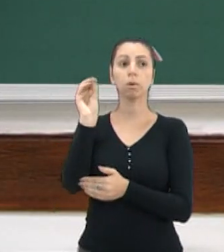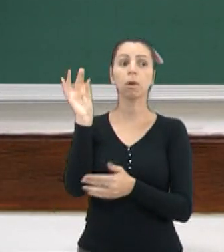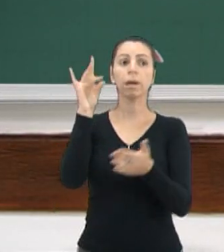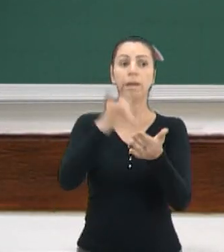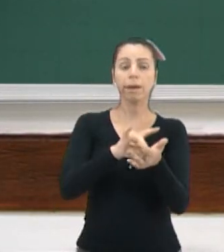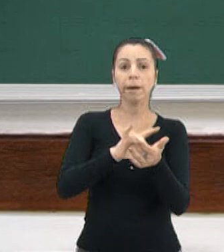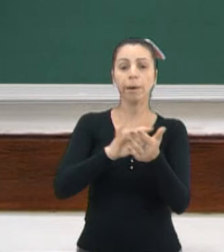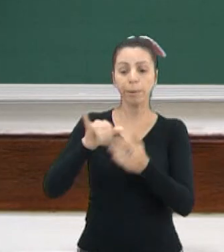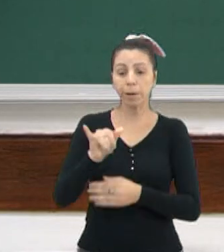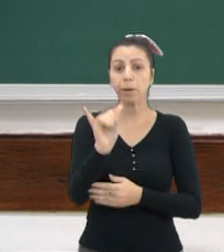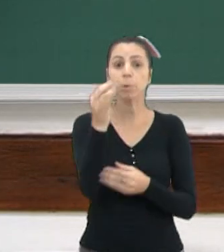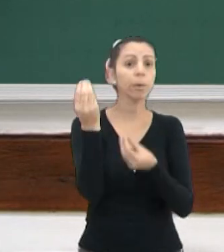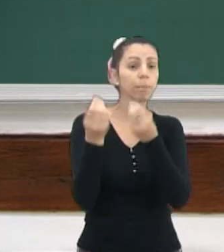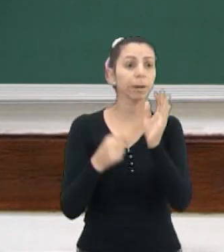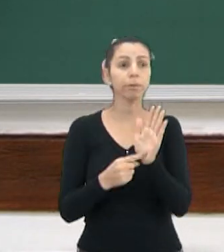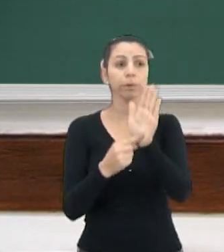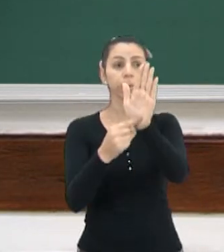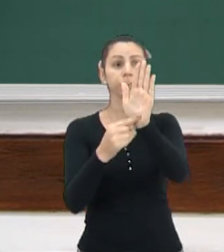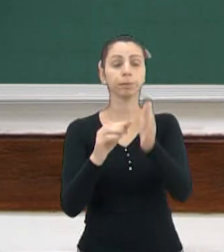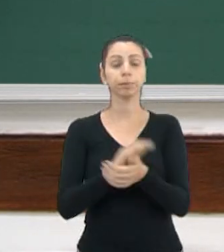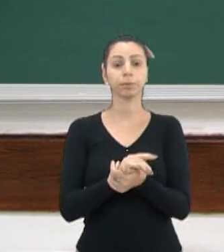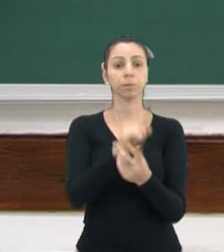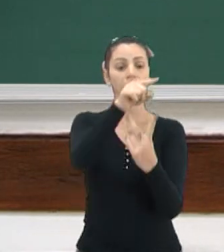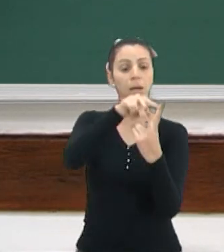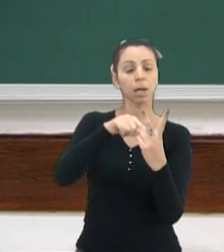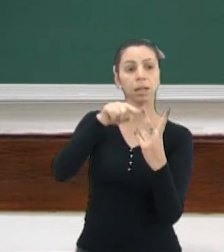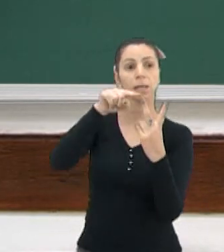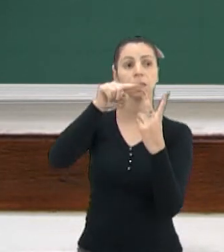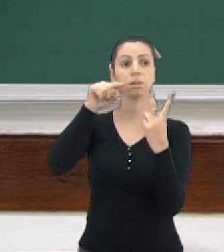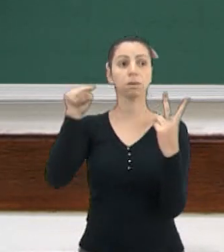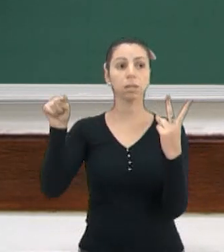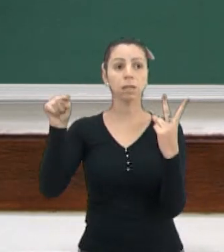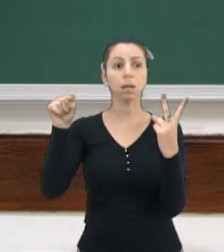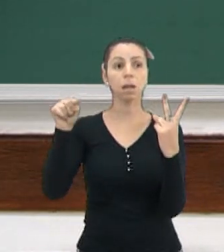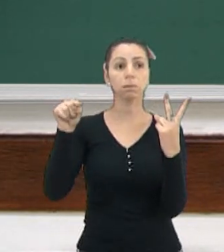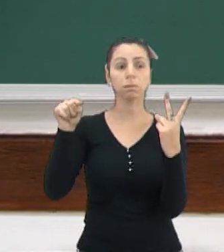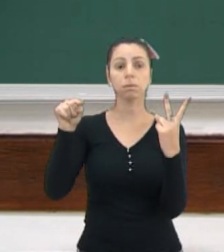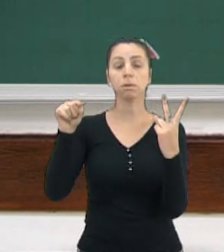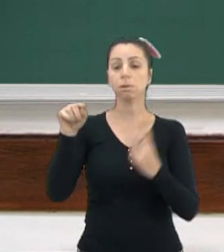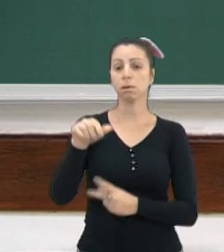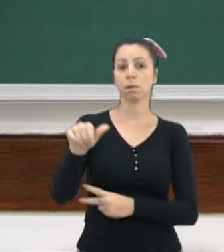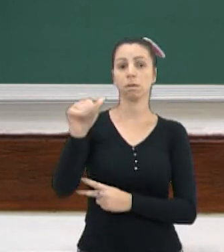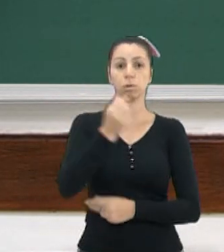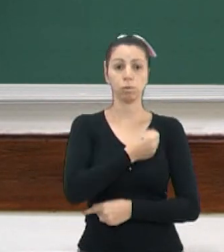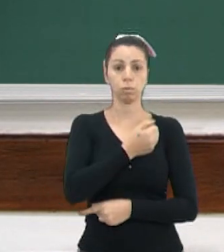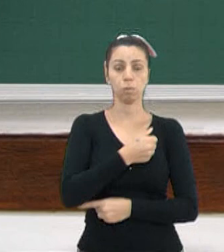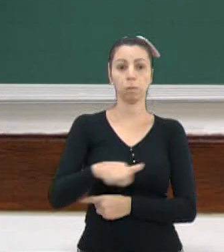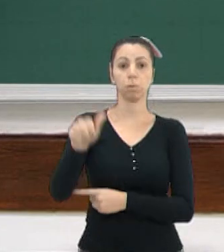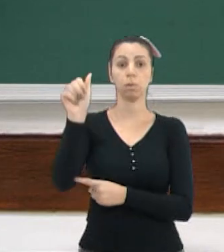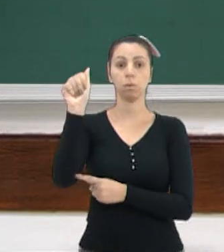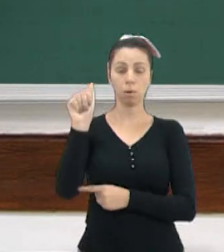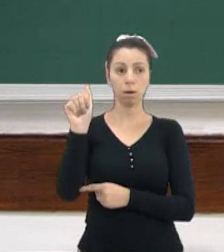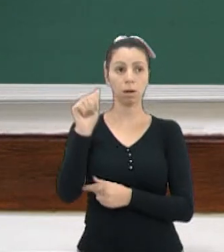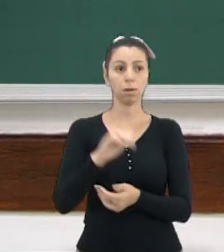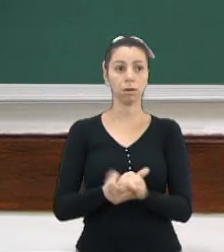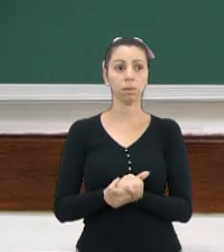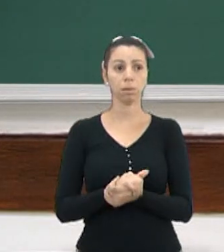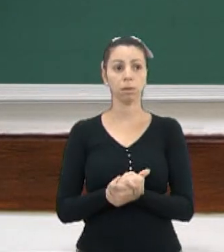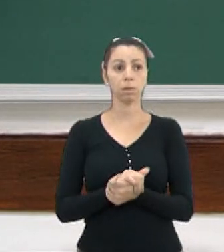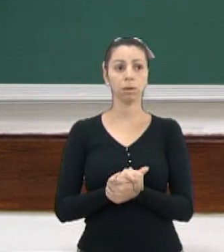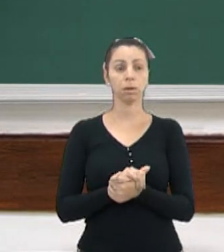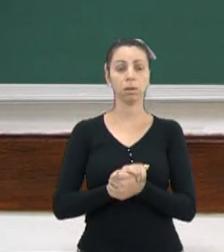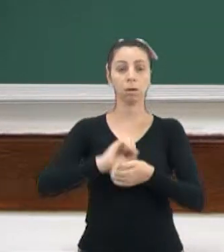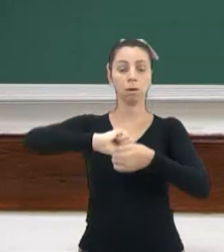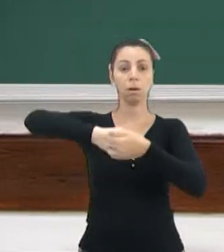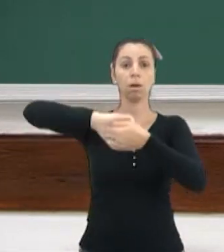representar? A raiz quadrada de um número real a, de que forma que eu vou representar? A quinta potência do número real b,